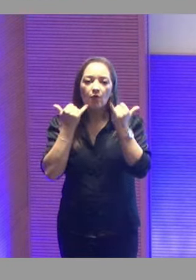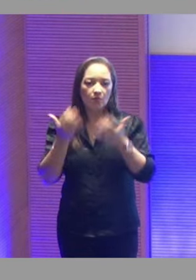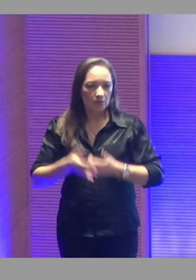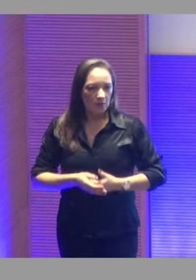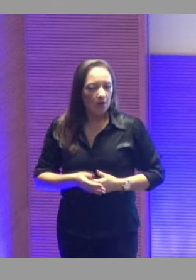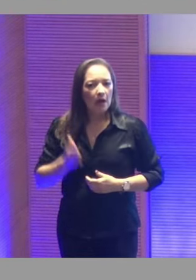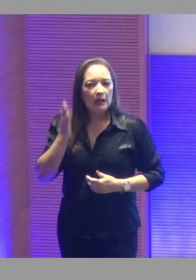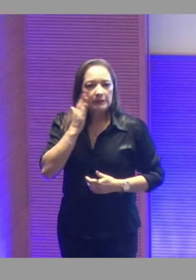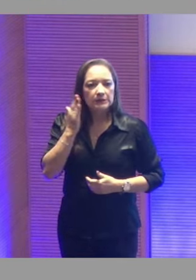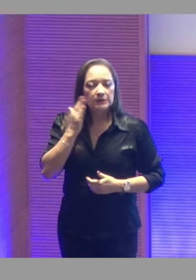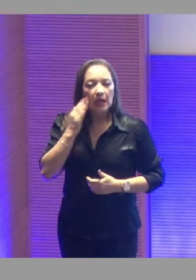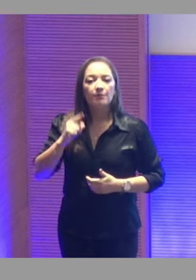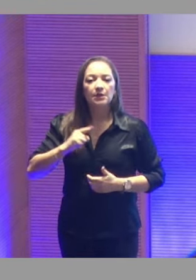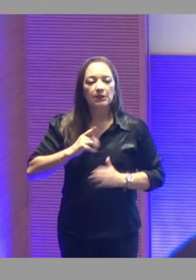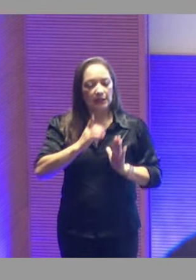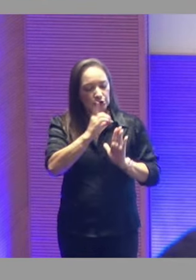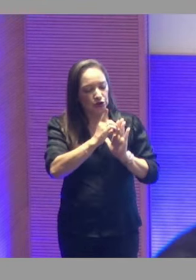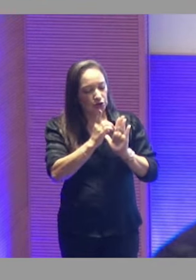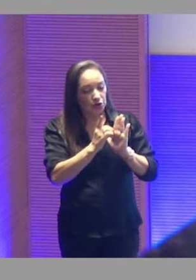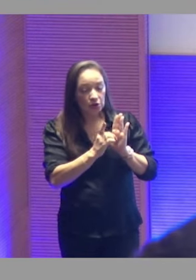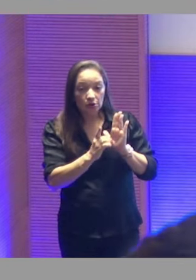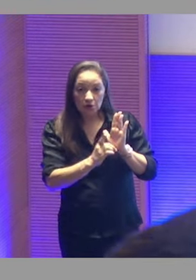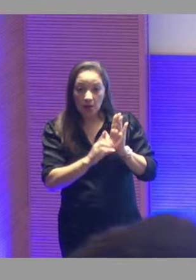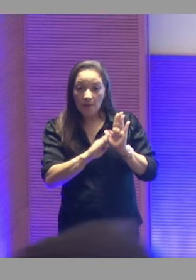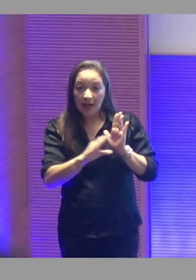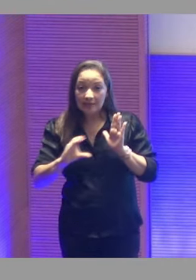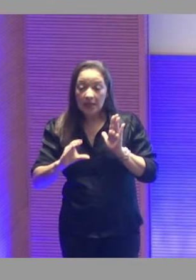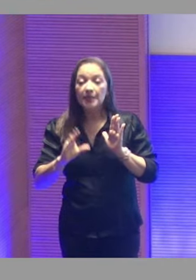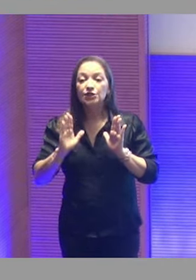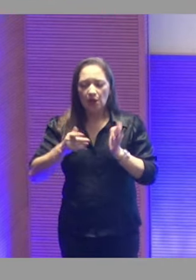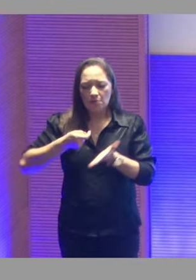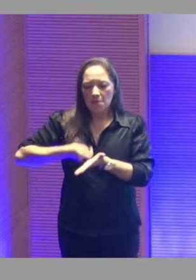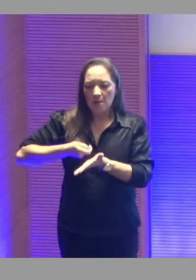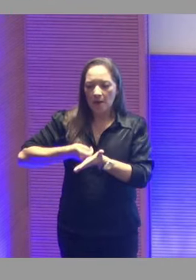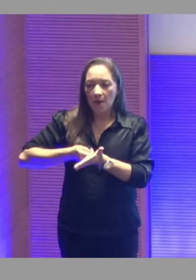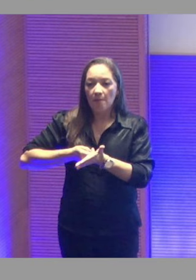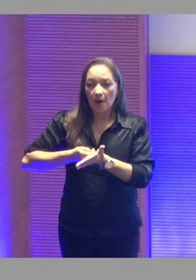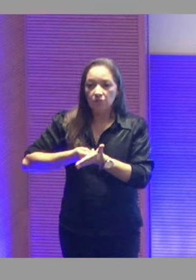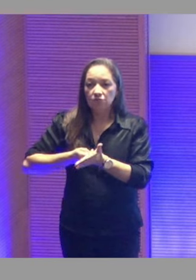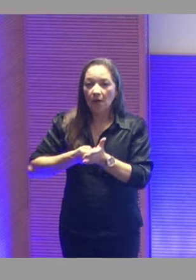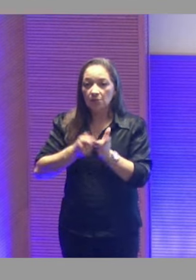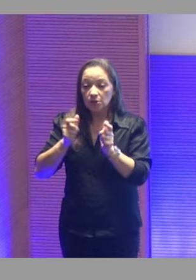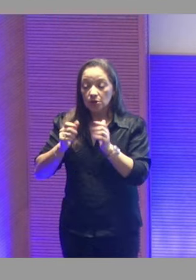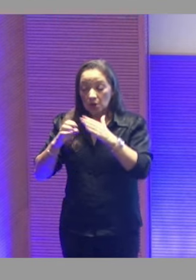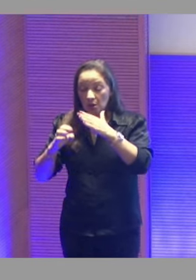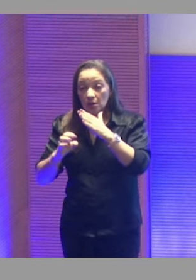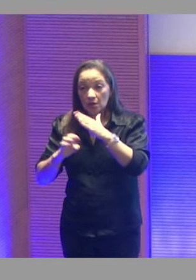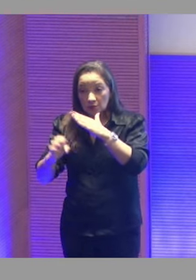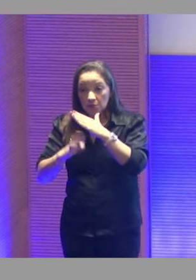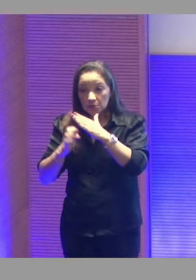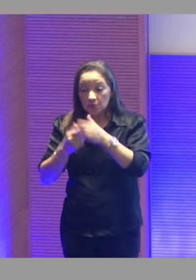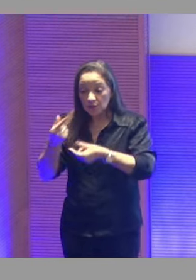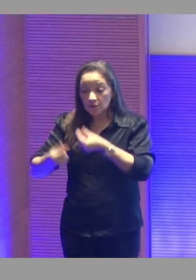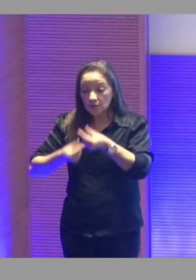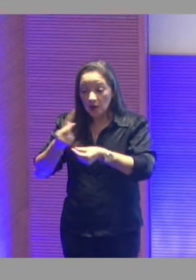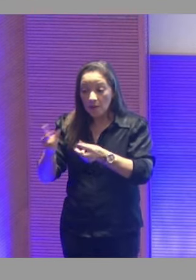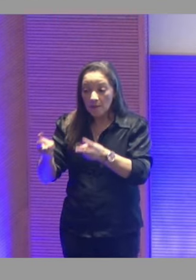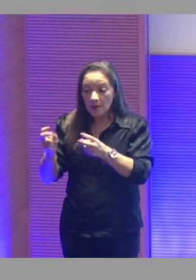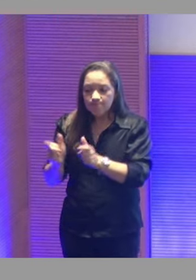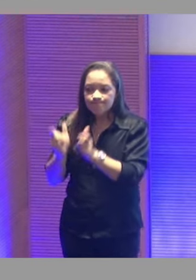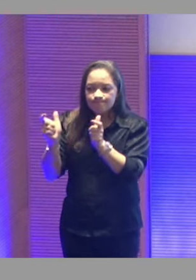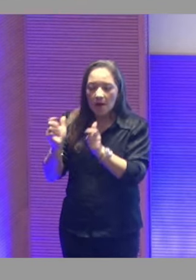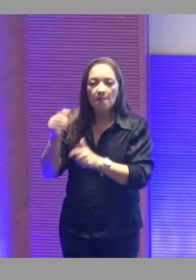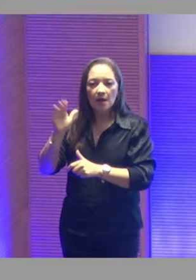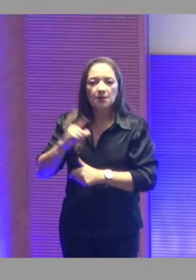eh que tem uma diretriz por exemplo do Bacen já exigindo isso de organizações financeiras Então a gente tem essa percepção maior aí desses setores com